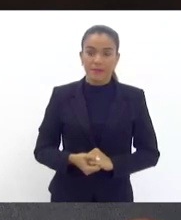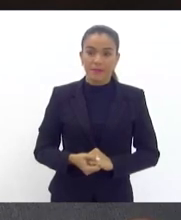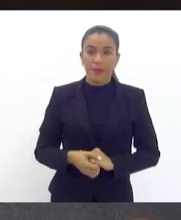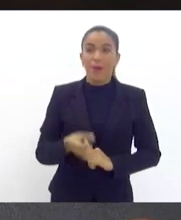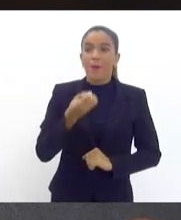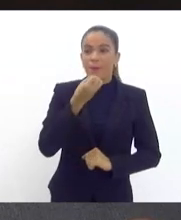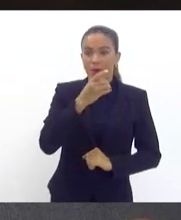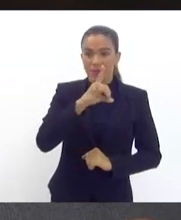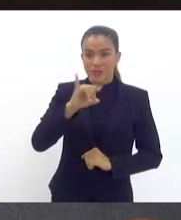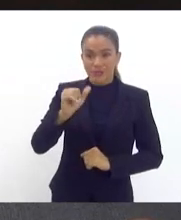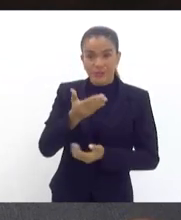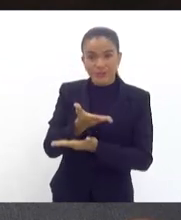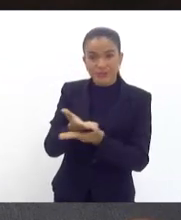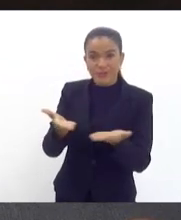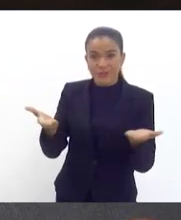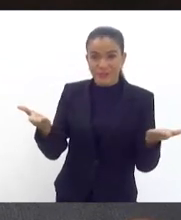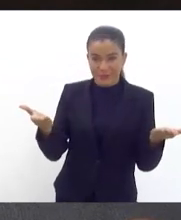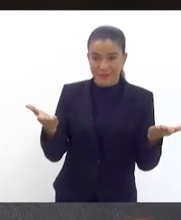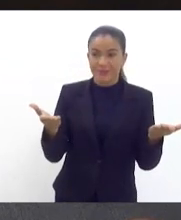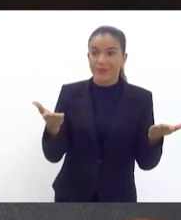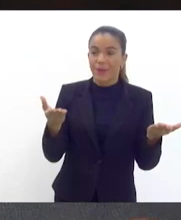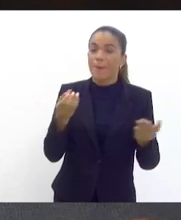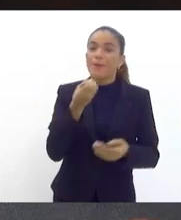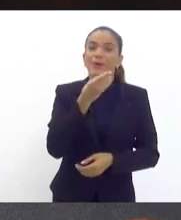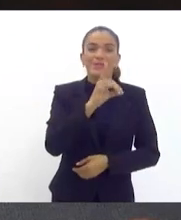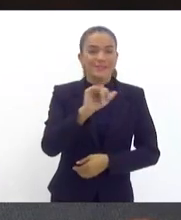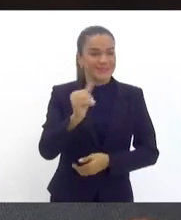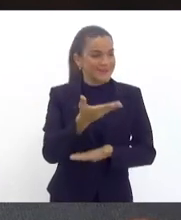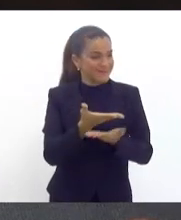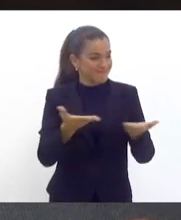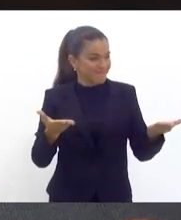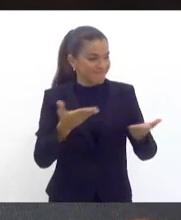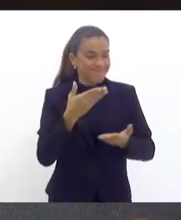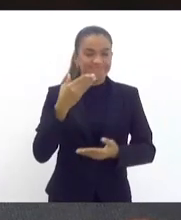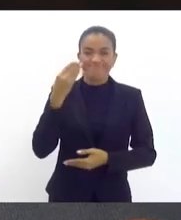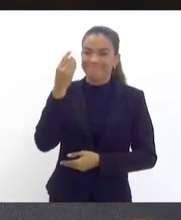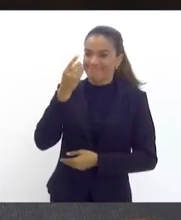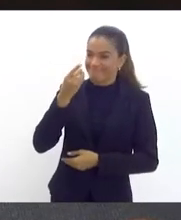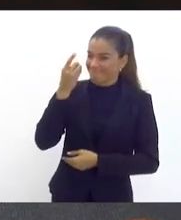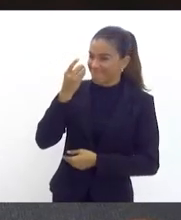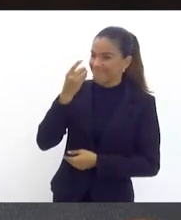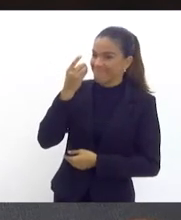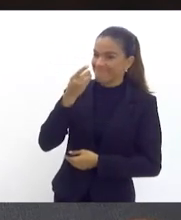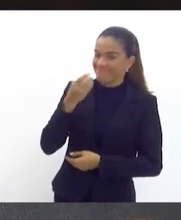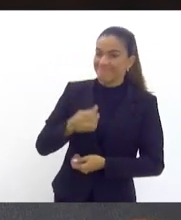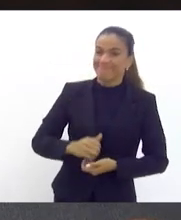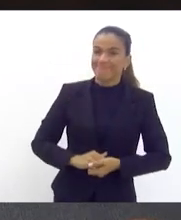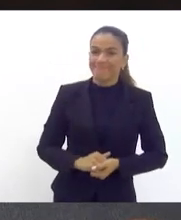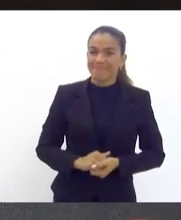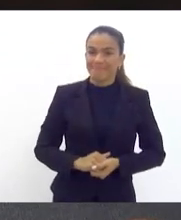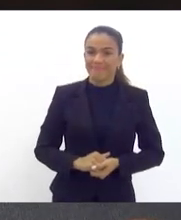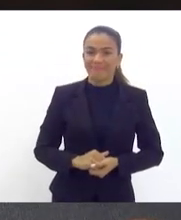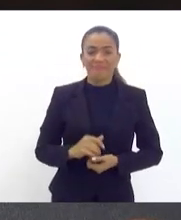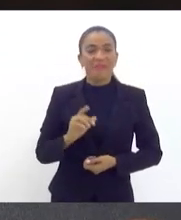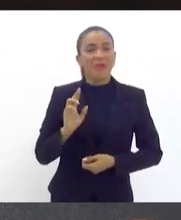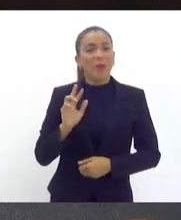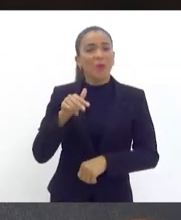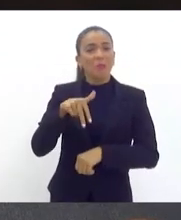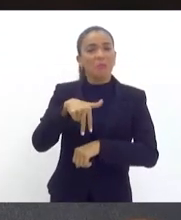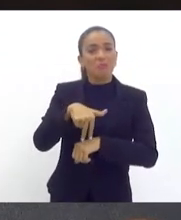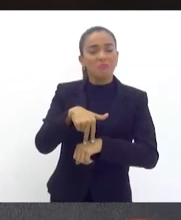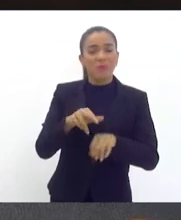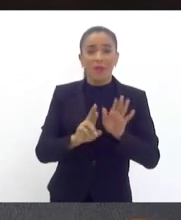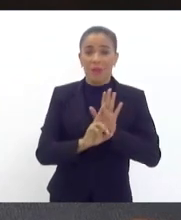Bom dia a todos Bom dia mesa Obrigada pela participação eu vim aqui em nome